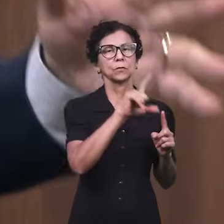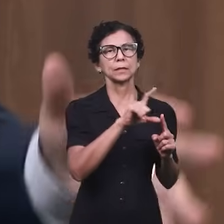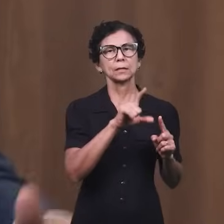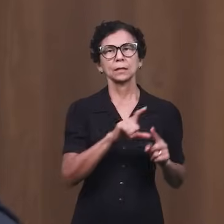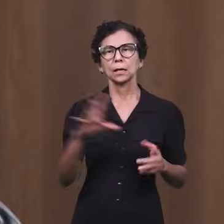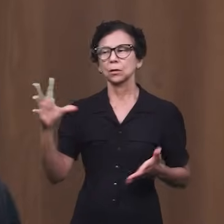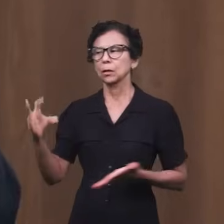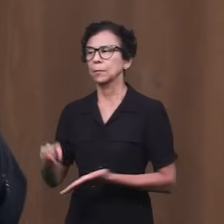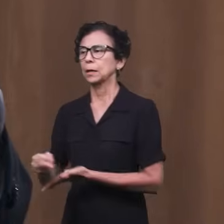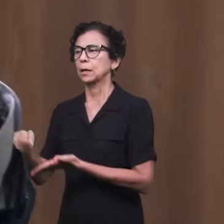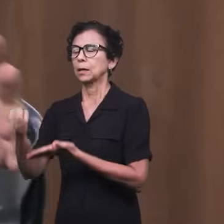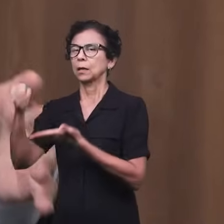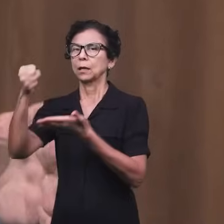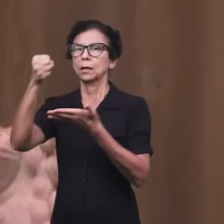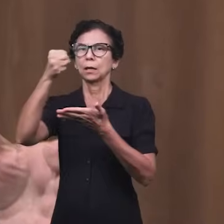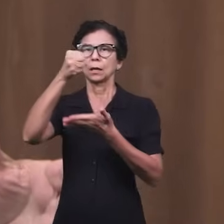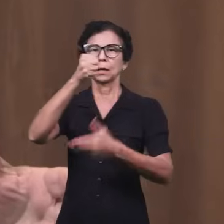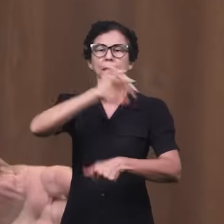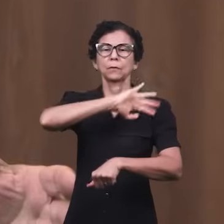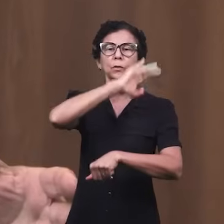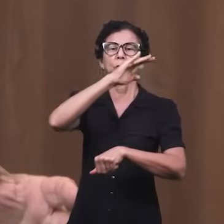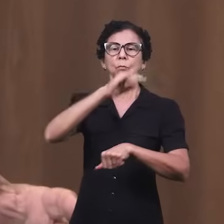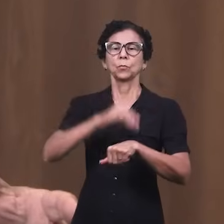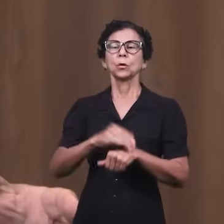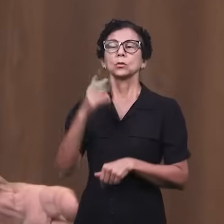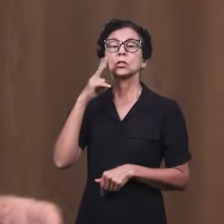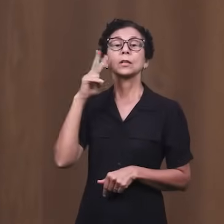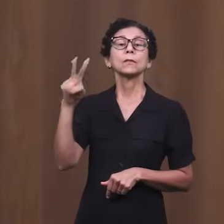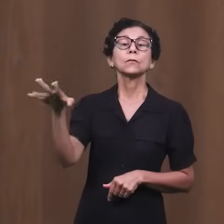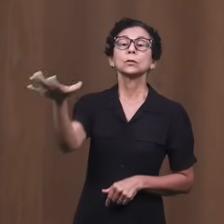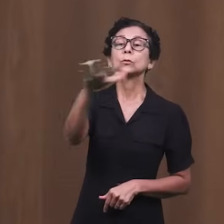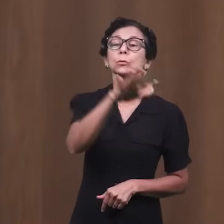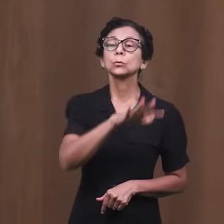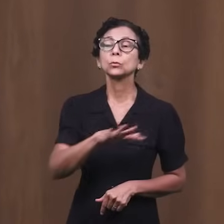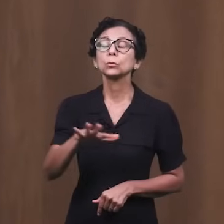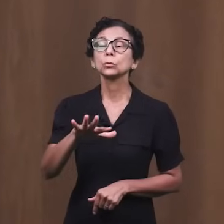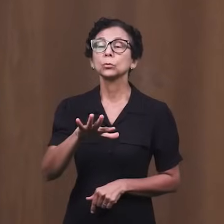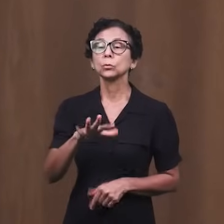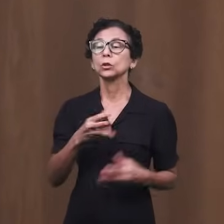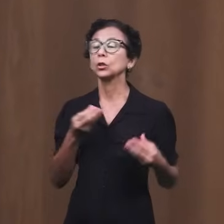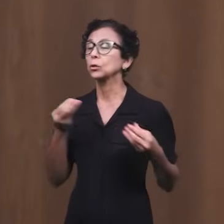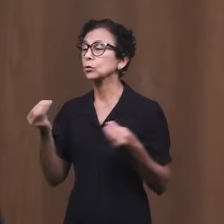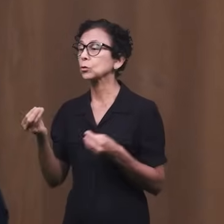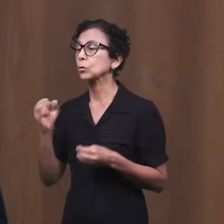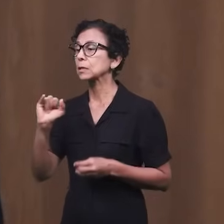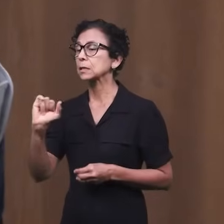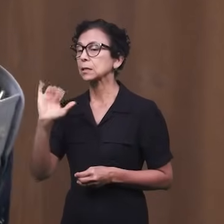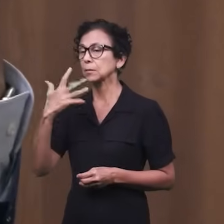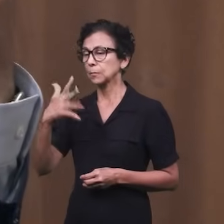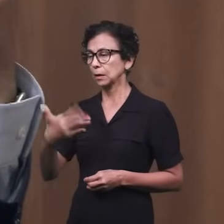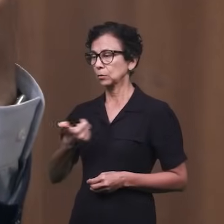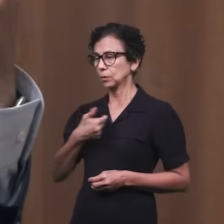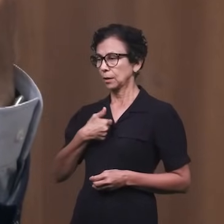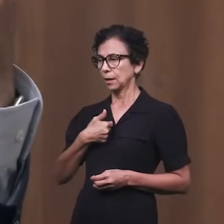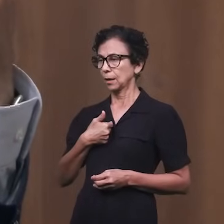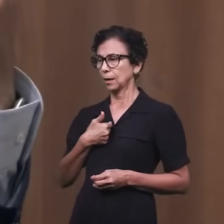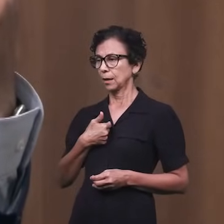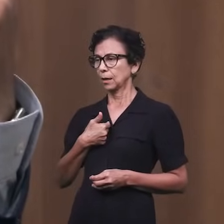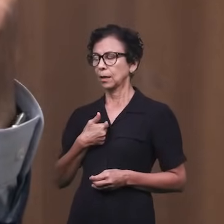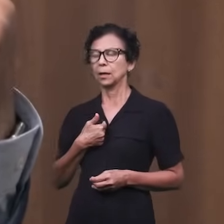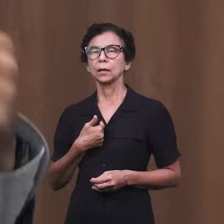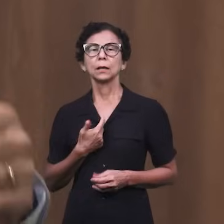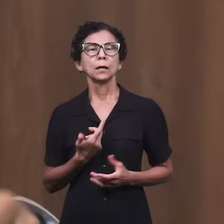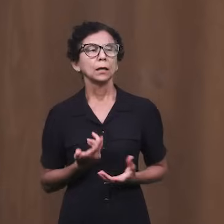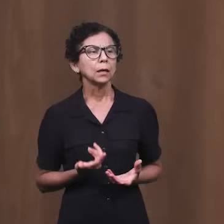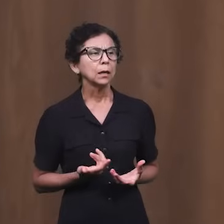mostra tudo te darei se prostrado me adorares que que Jesus faz usa como arma palavra de novo então o que